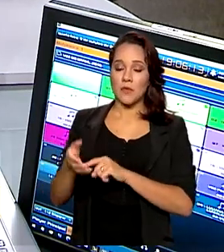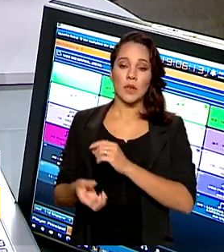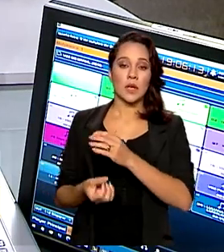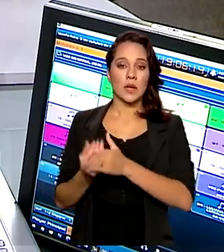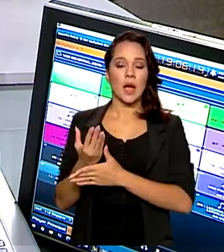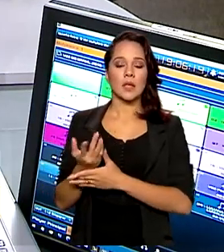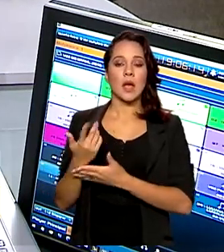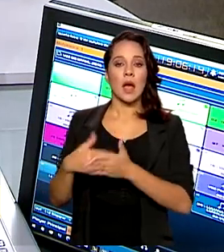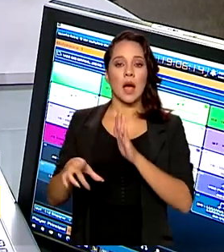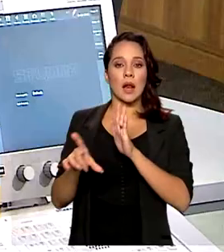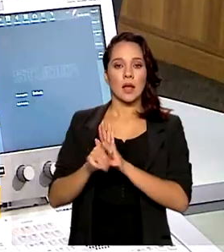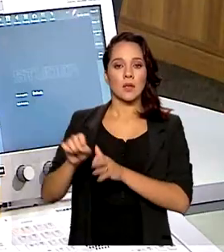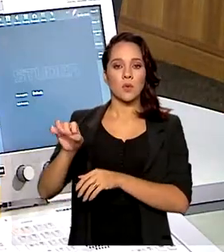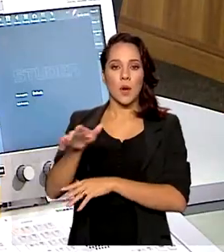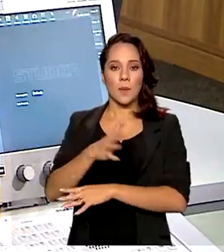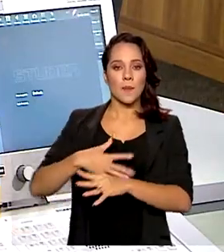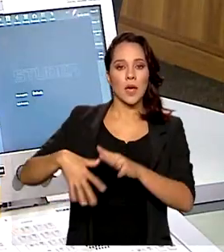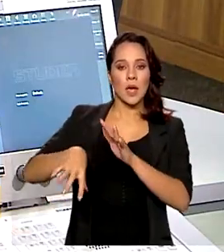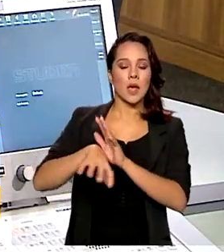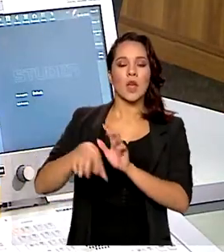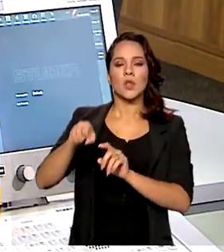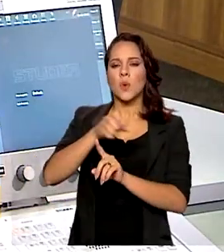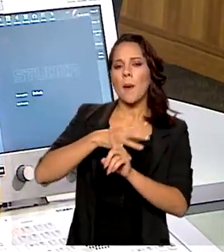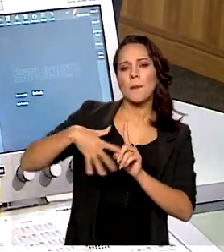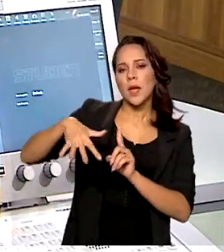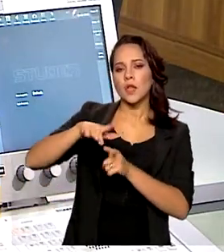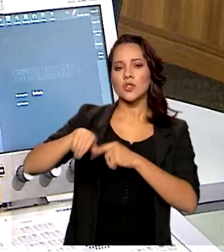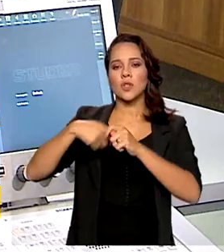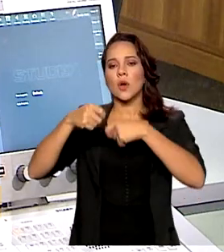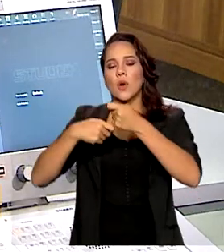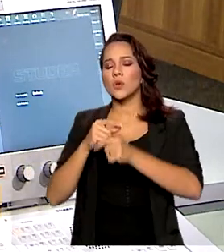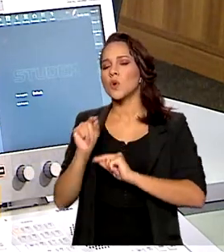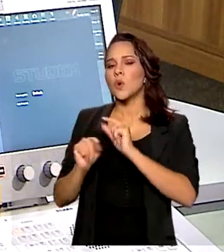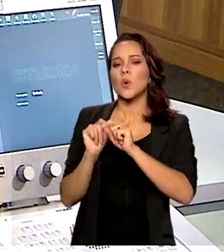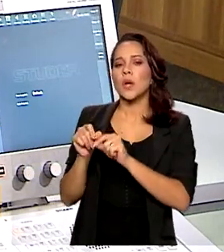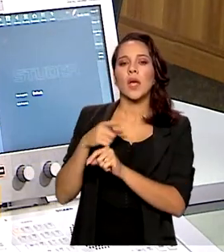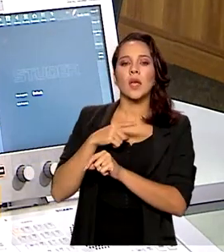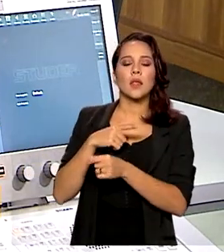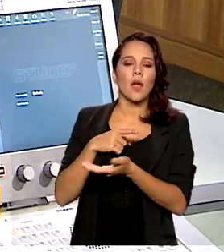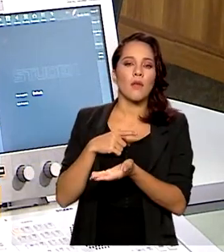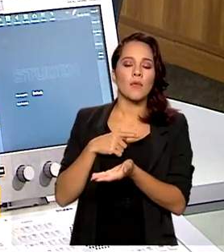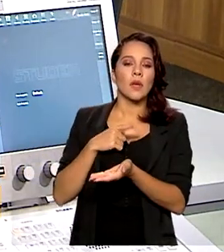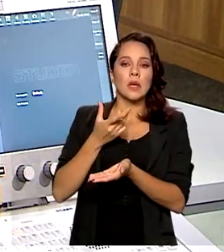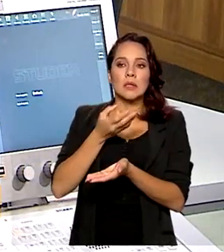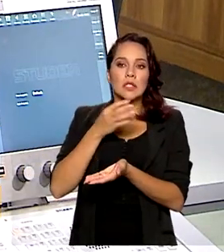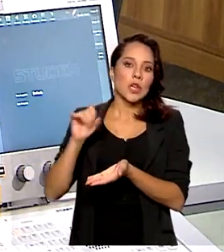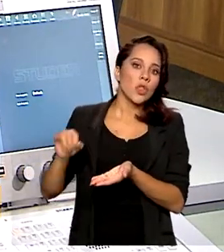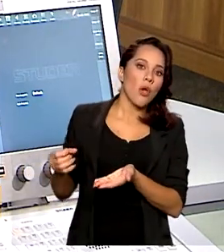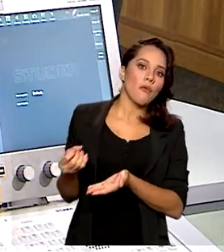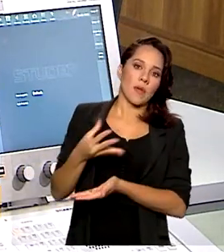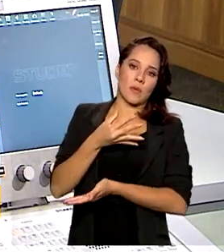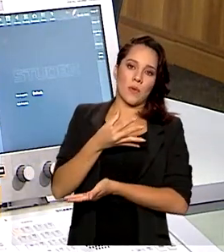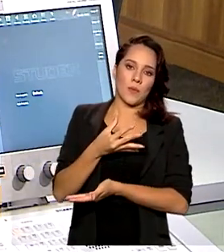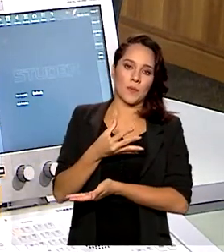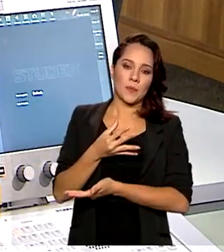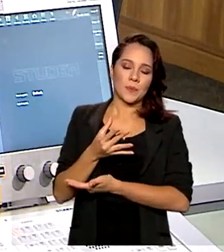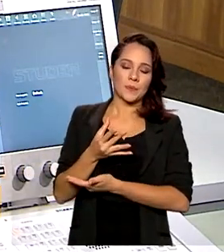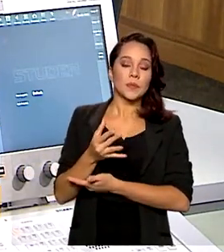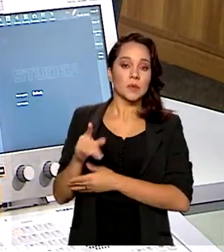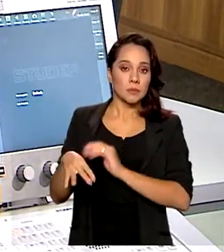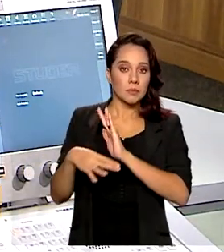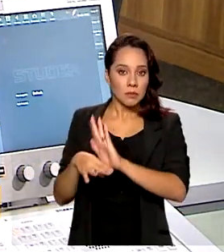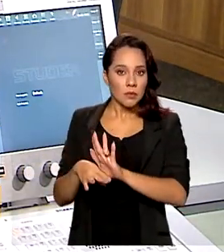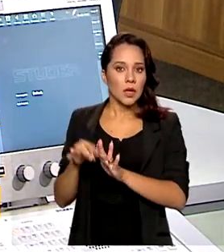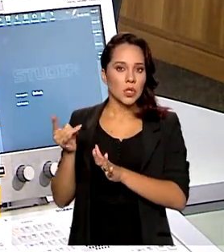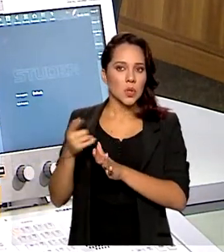criada recentemente a lei do ambiente de negócios. Eu queria que o senhor falasse um pouco mais sobre o que elas trouxeram de fato de inovador e que ajuda a